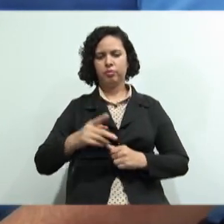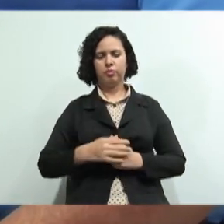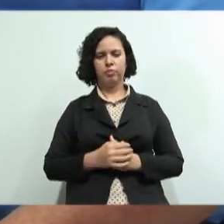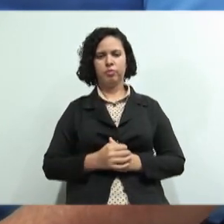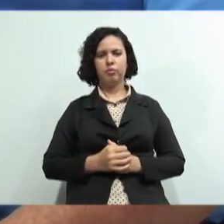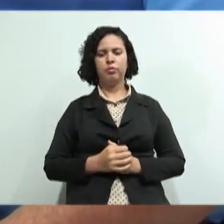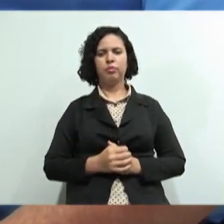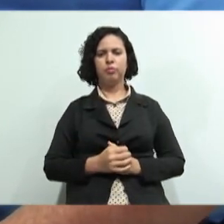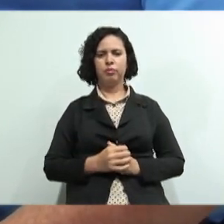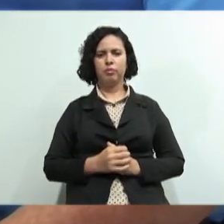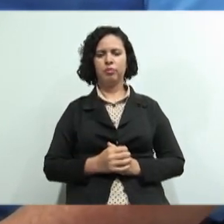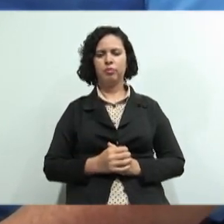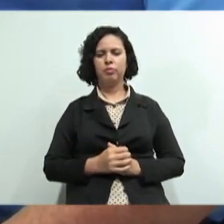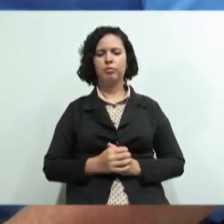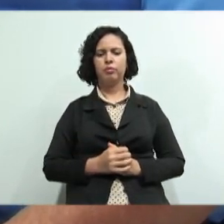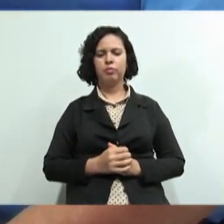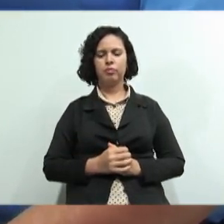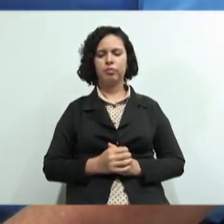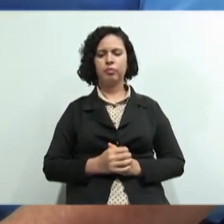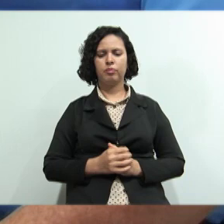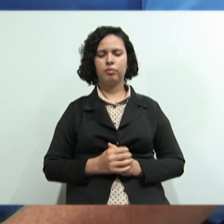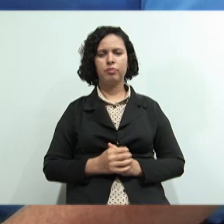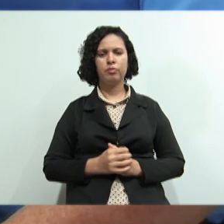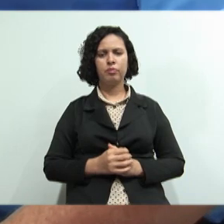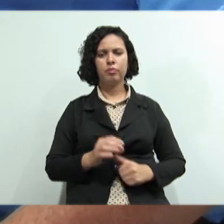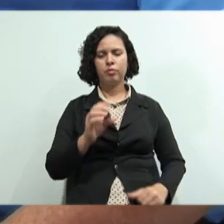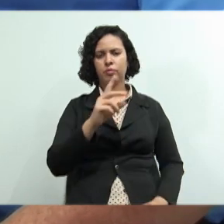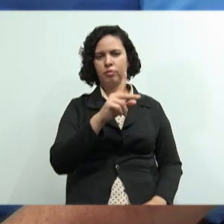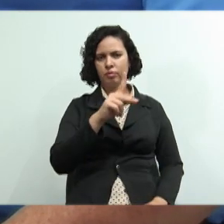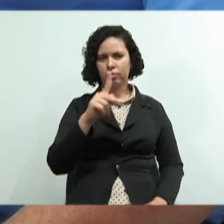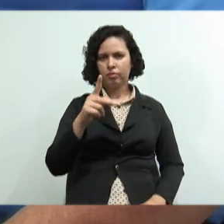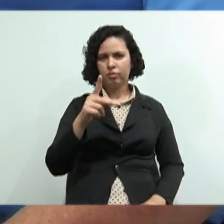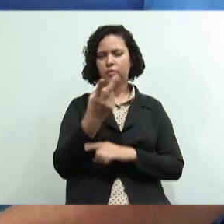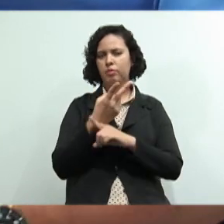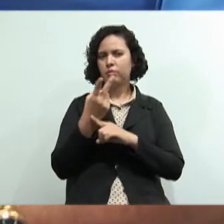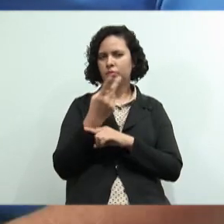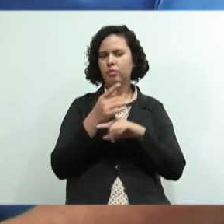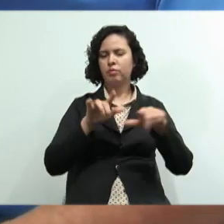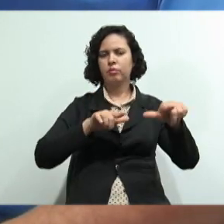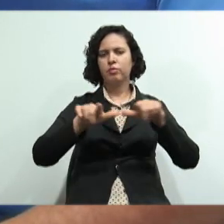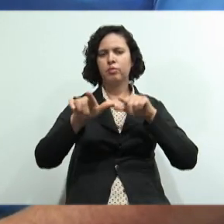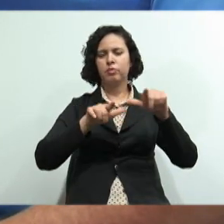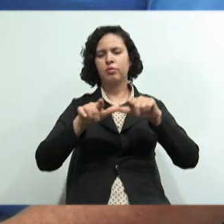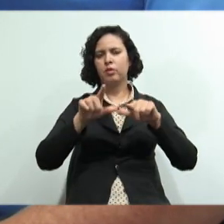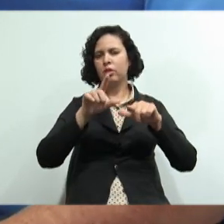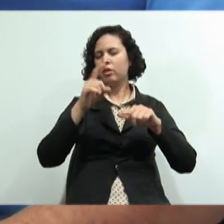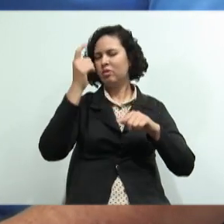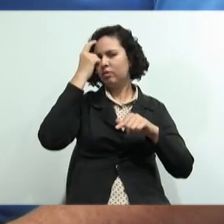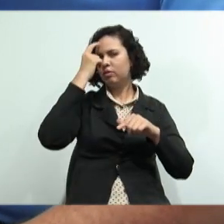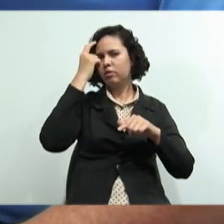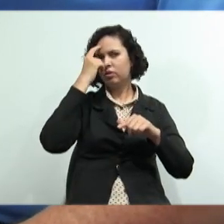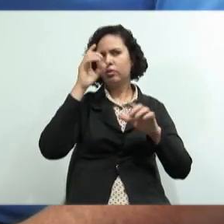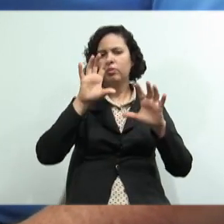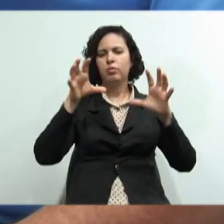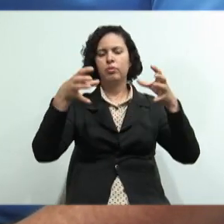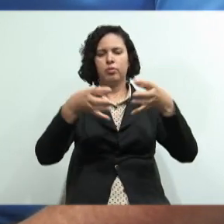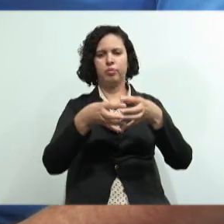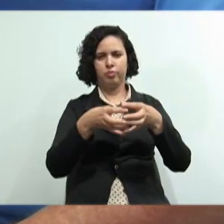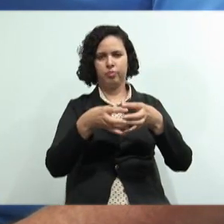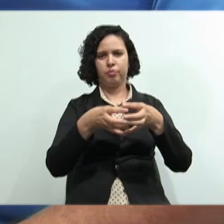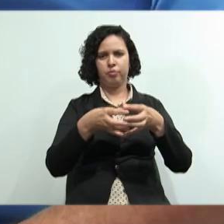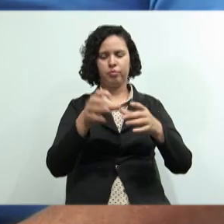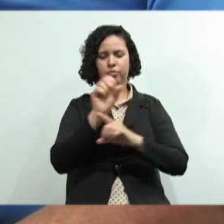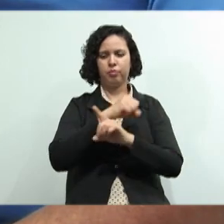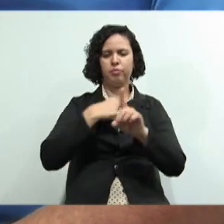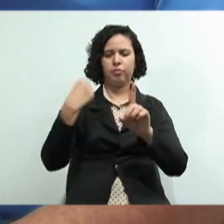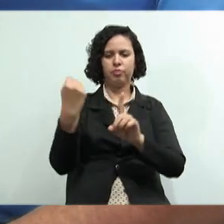cooperativas, elas buscam trabalhar pensando no coletivo, porque cooperativa é sociedade